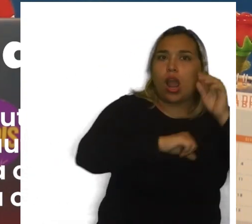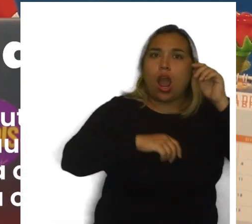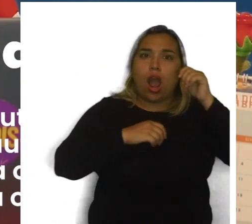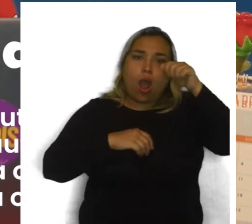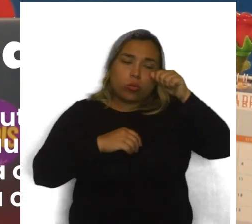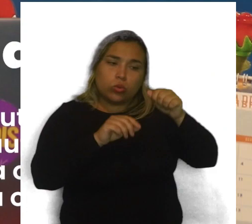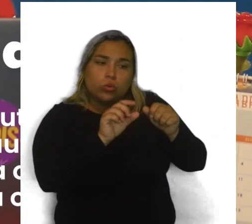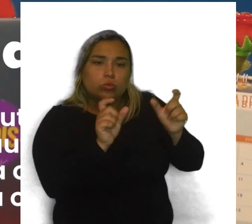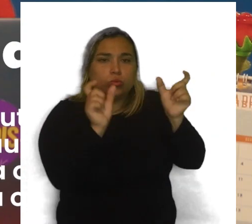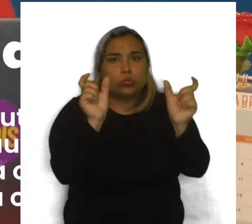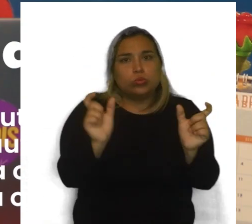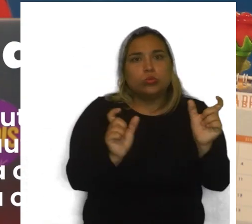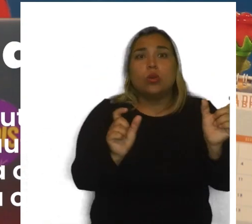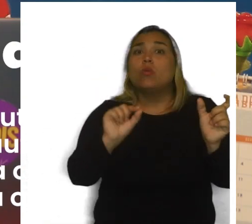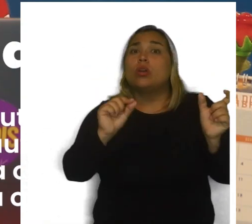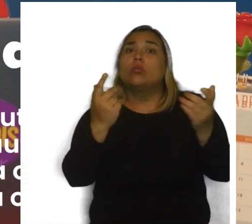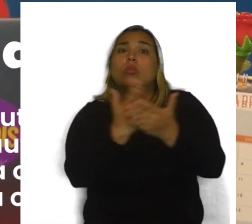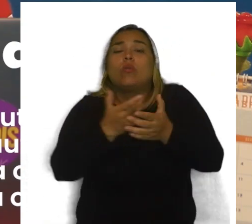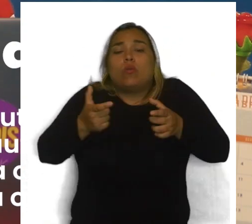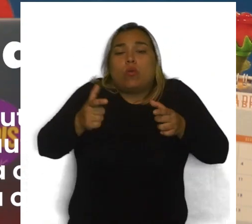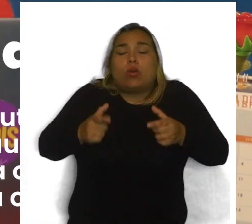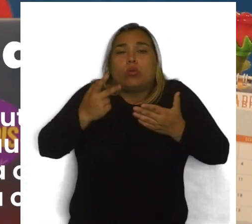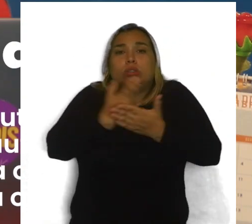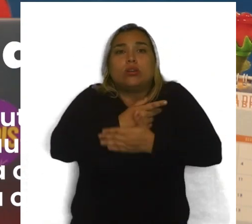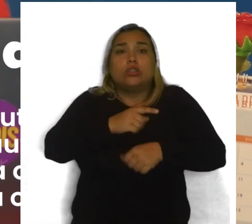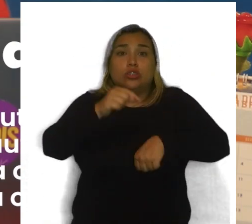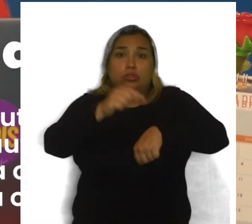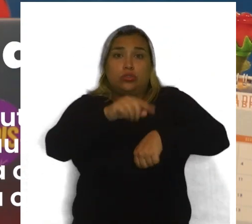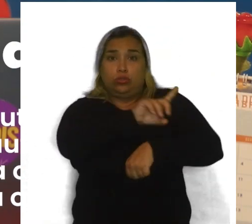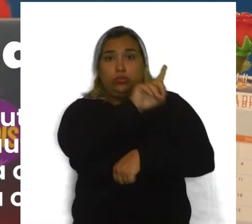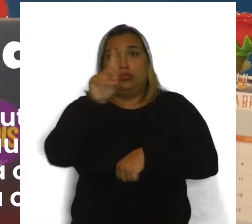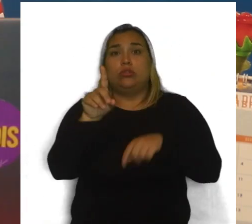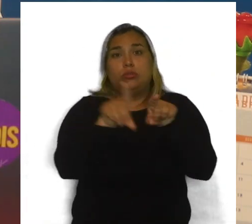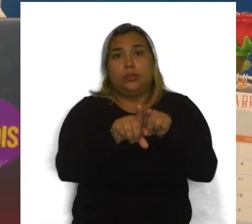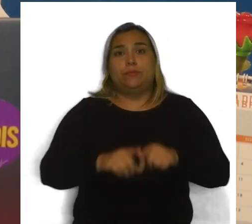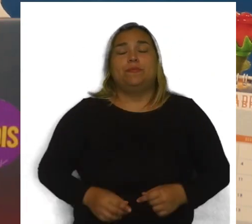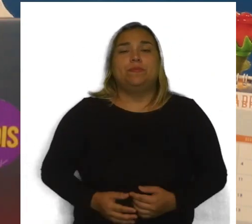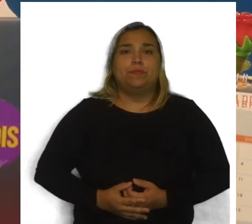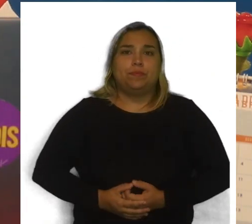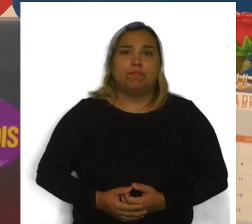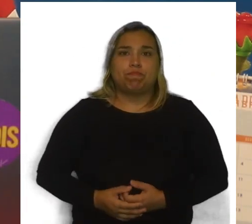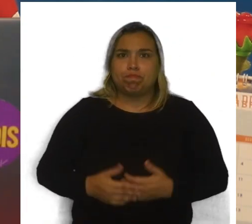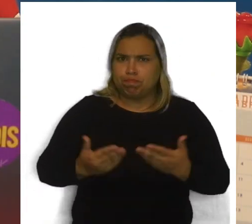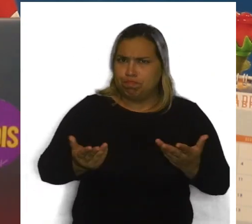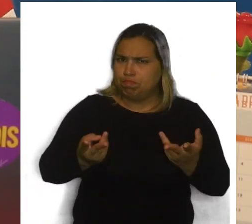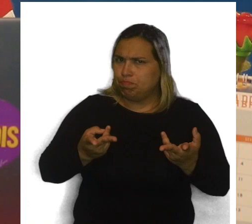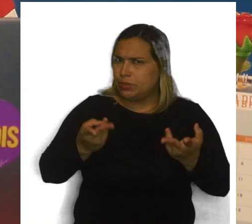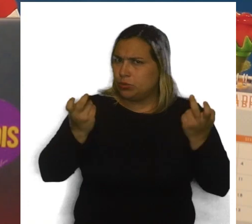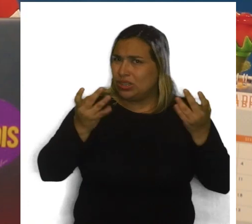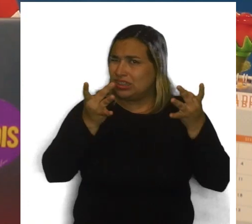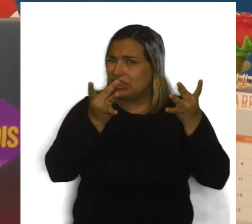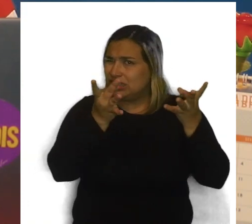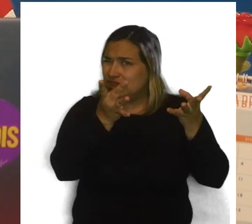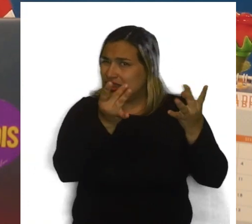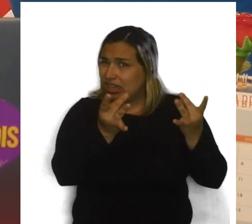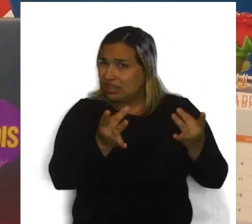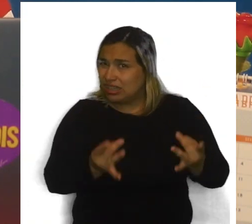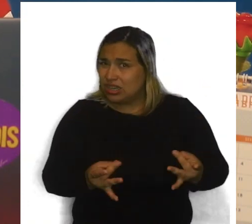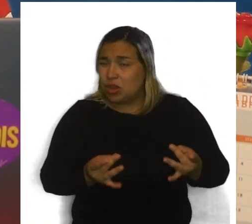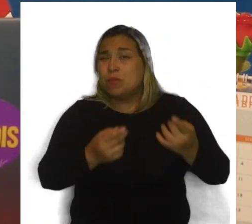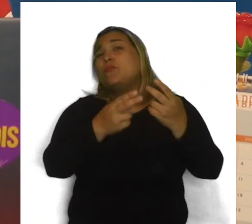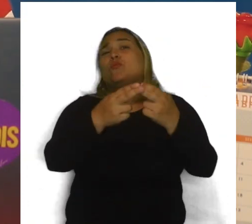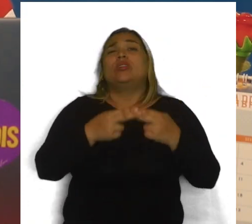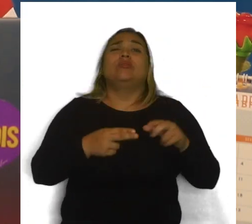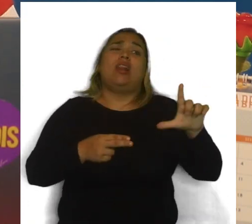autor/vítima, local da ocorrência, data e hora da ocorrência. Daí tu já percebeste que antes de fazer um pedido